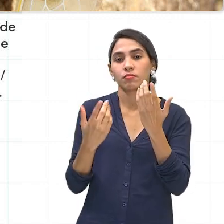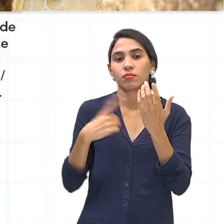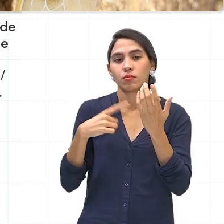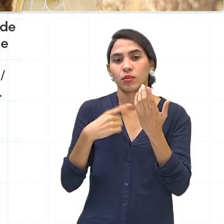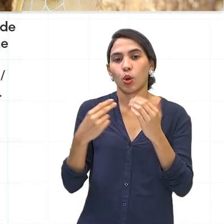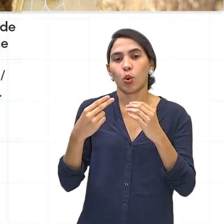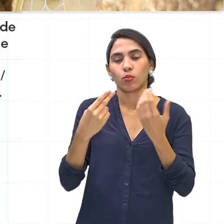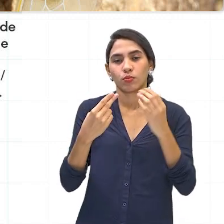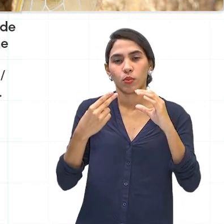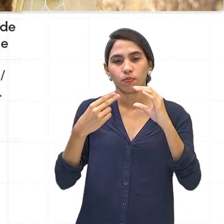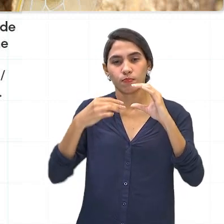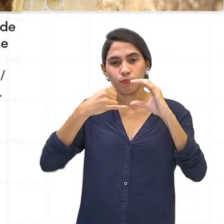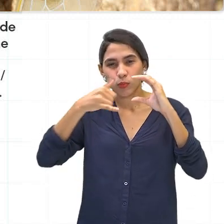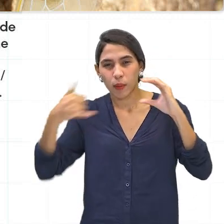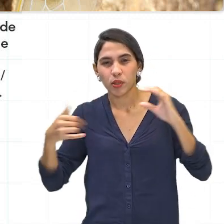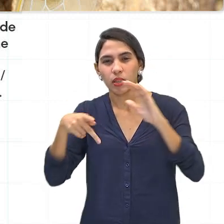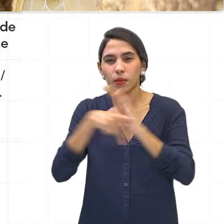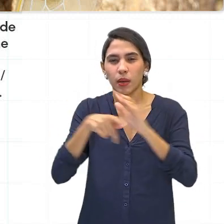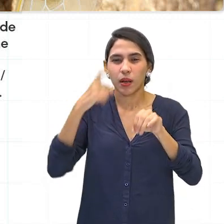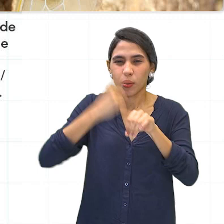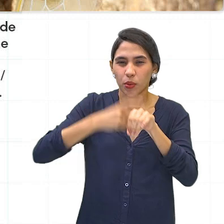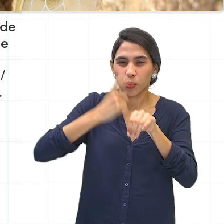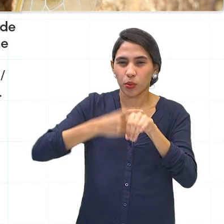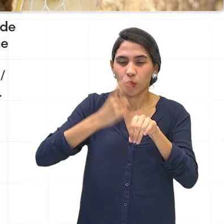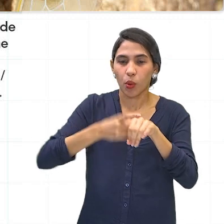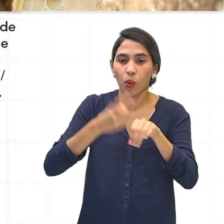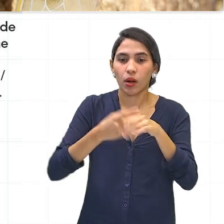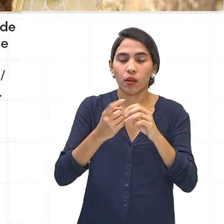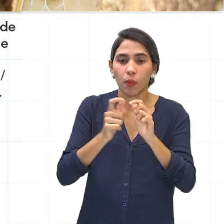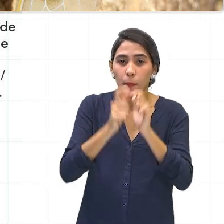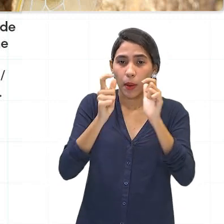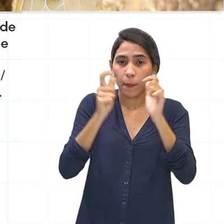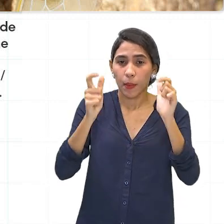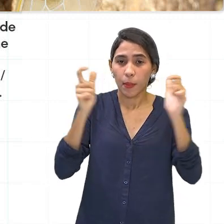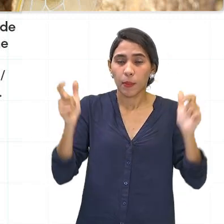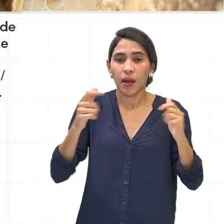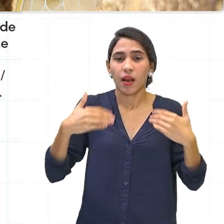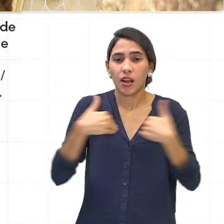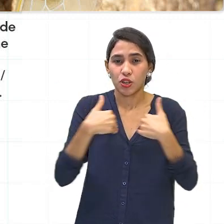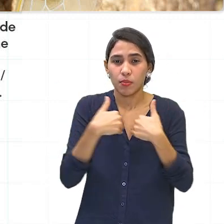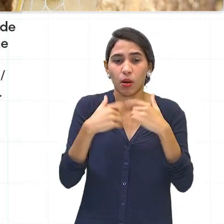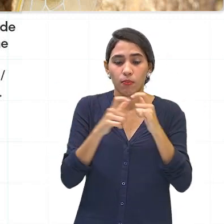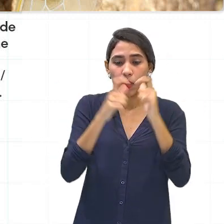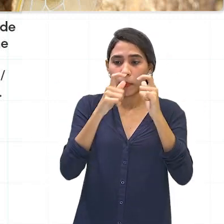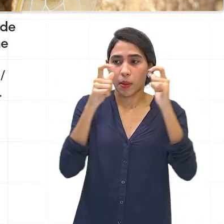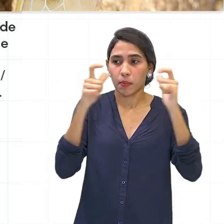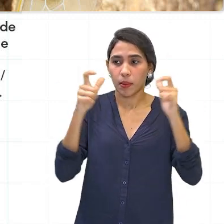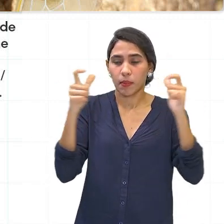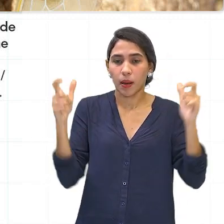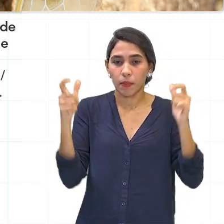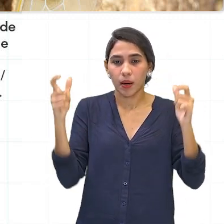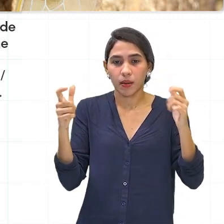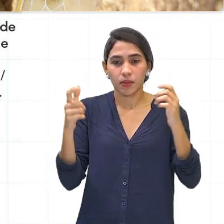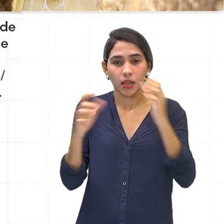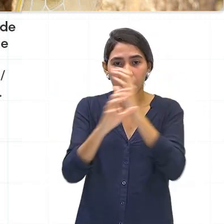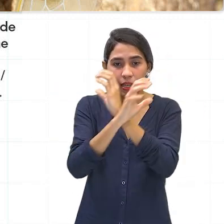rígida, né, ele vai ser mais duro, quando essa cigarra ela cresce, quando ela se desenvolve, ela não cabe mais nesse exoesqueleto. Aí o que vai